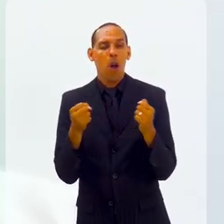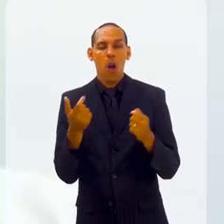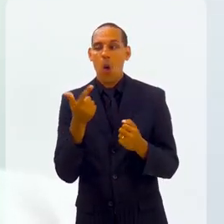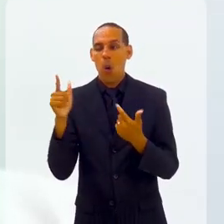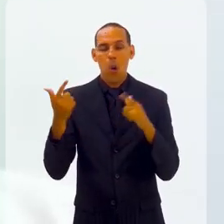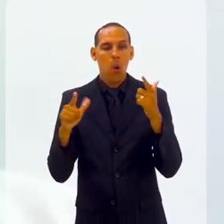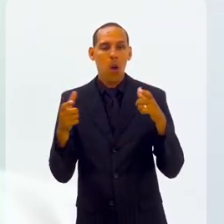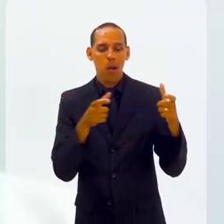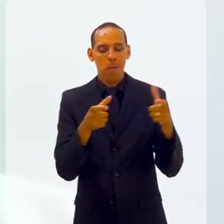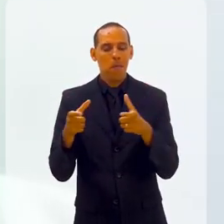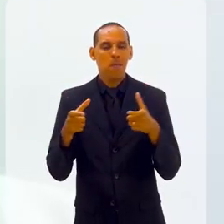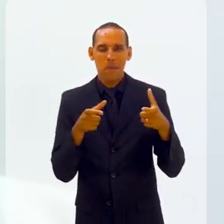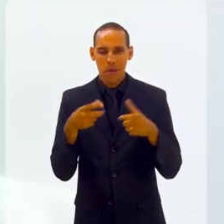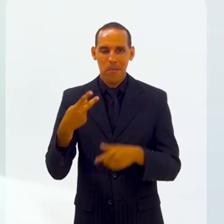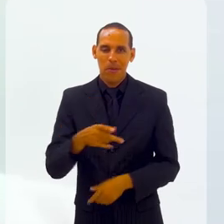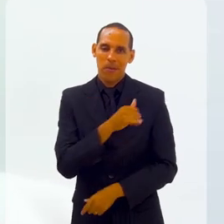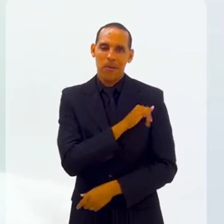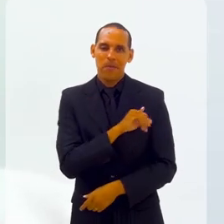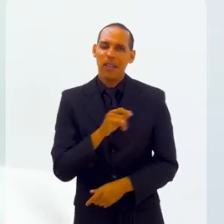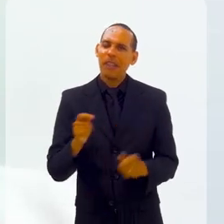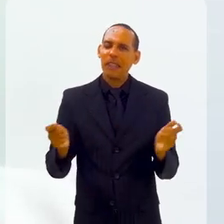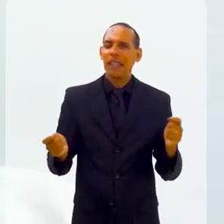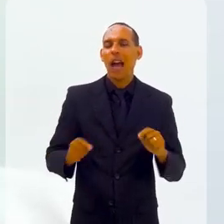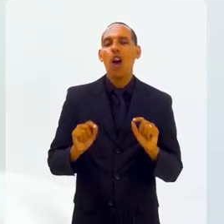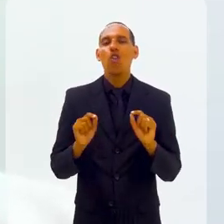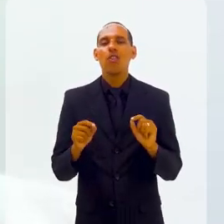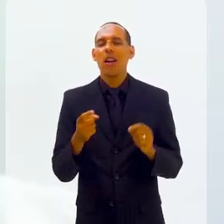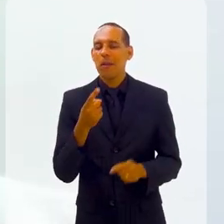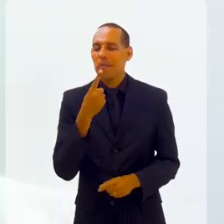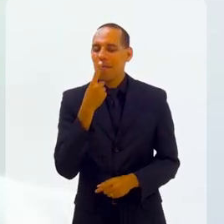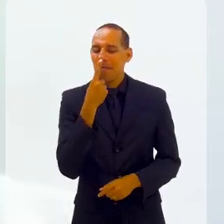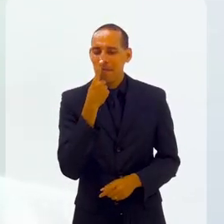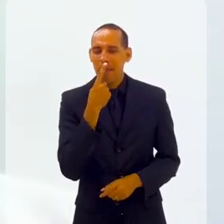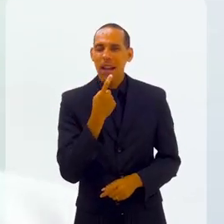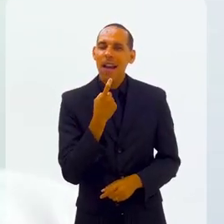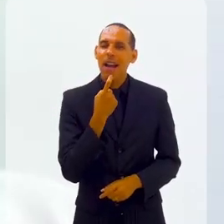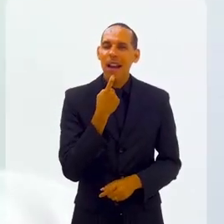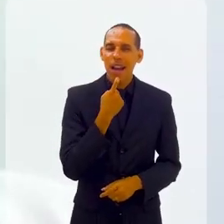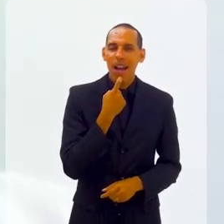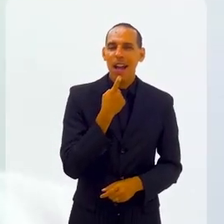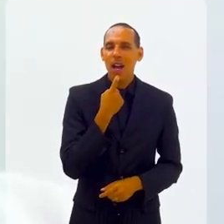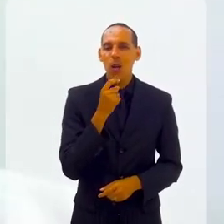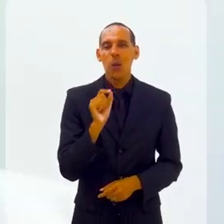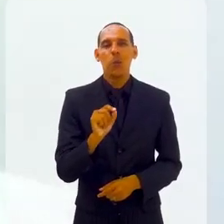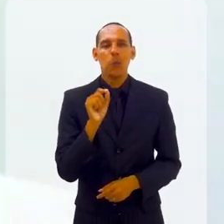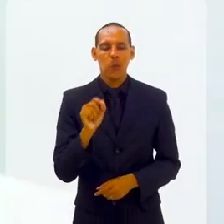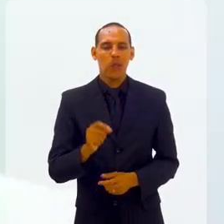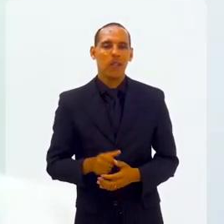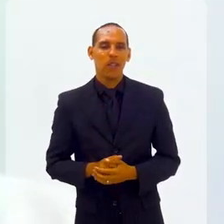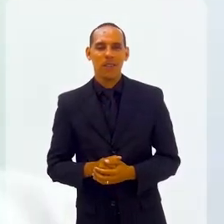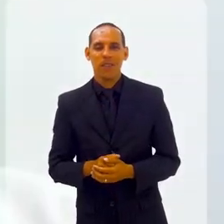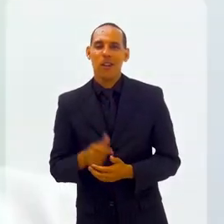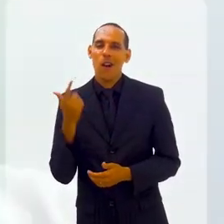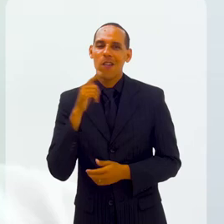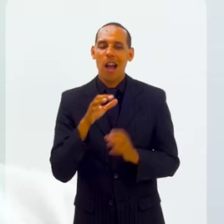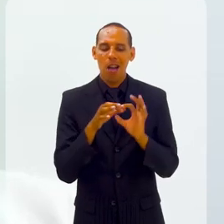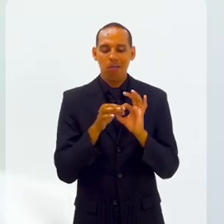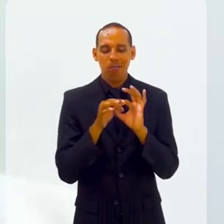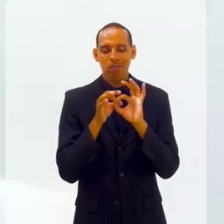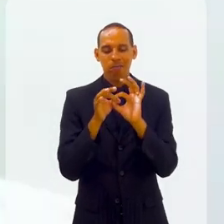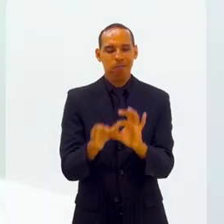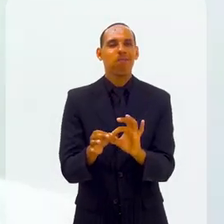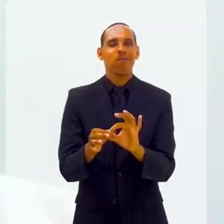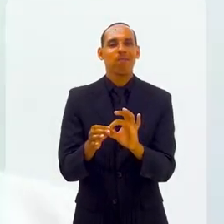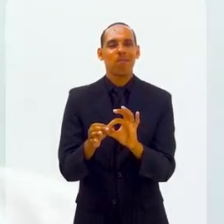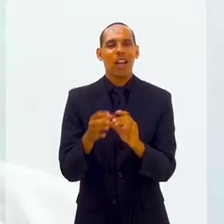núcleos nas diferentes regiões de estado né que vai ser uma forma de aproximar de estar mais próximo mesmo e